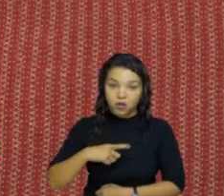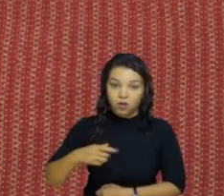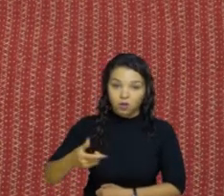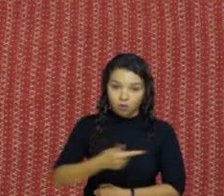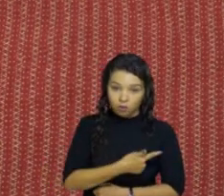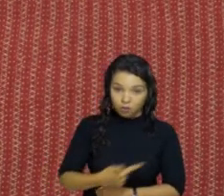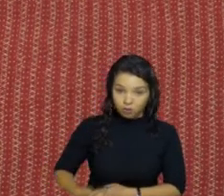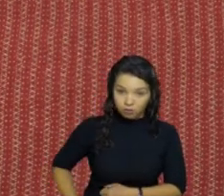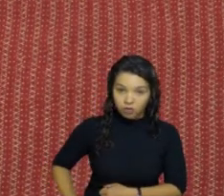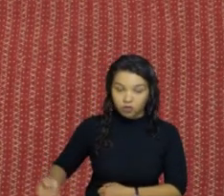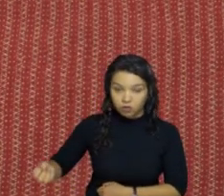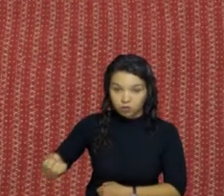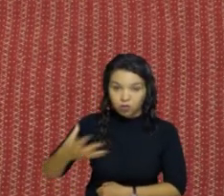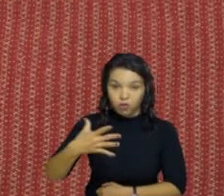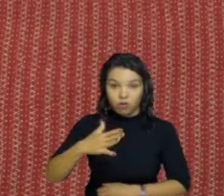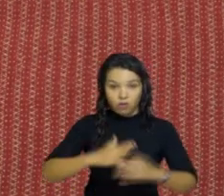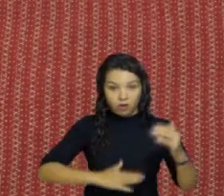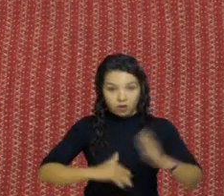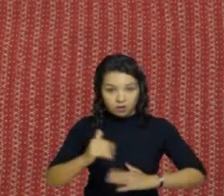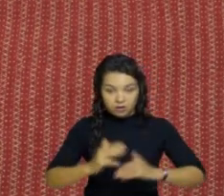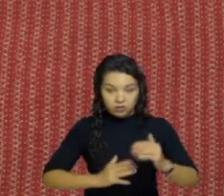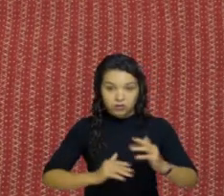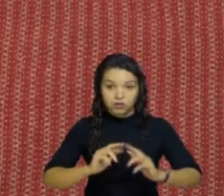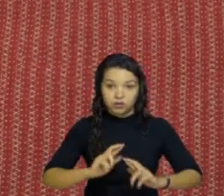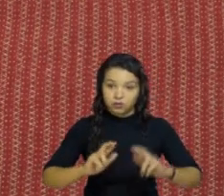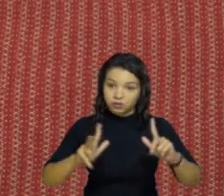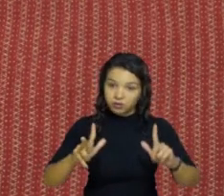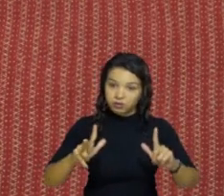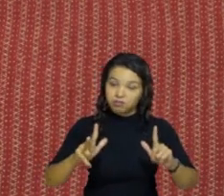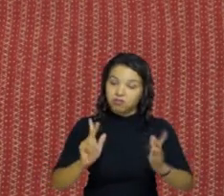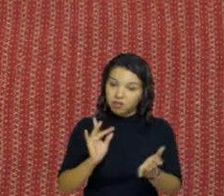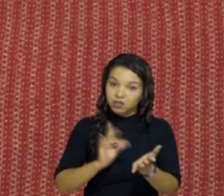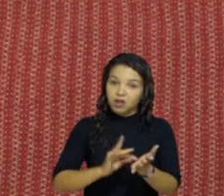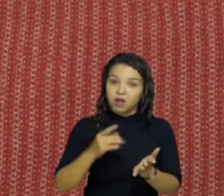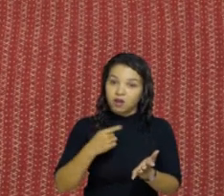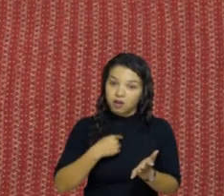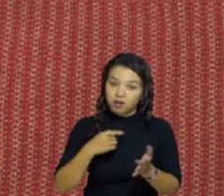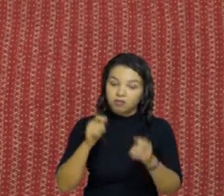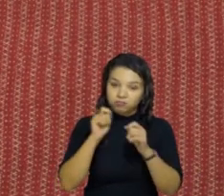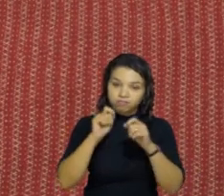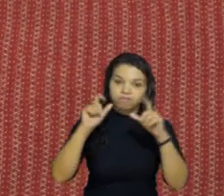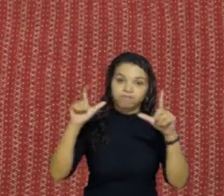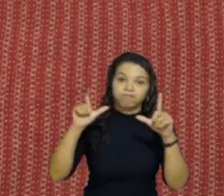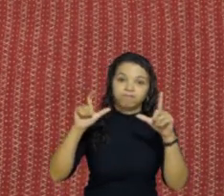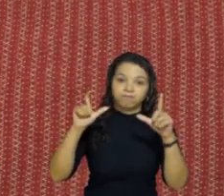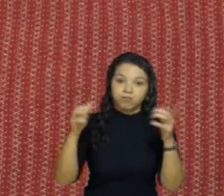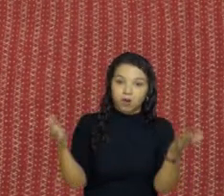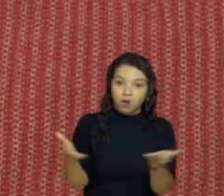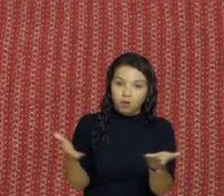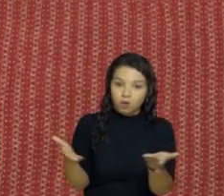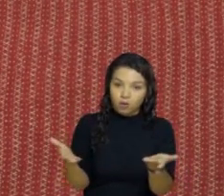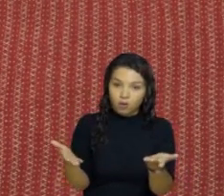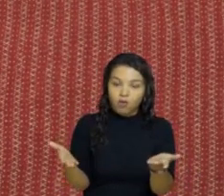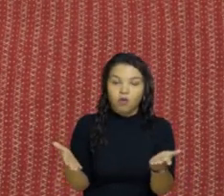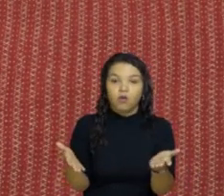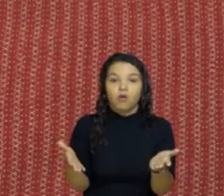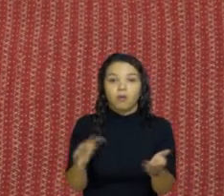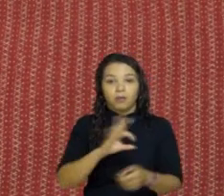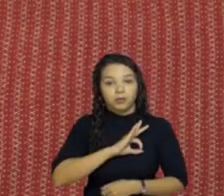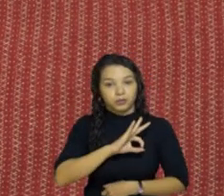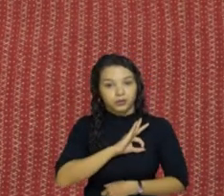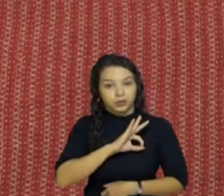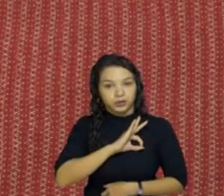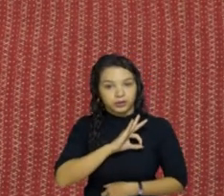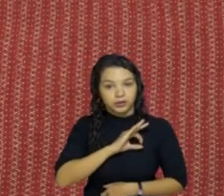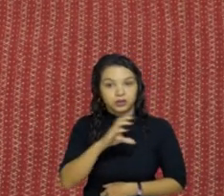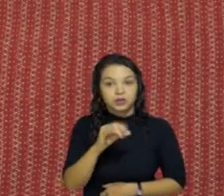diferenciadas. E eu confesso que o que tem me chamado a atenção no atual momento da nossa Polícia Civil